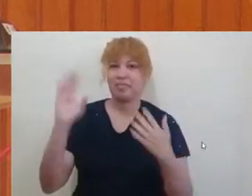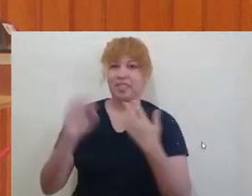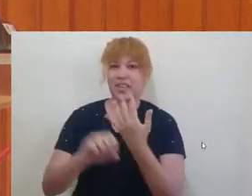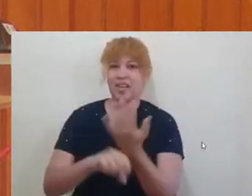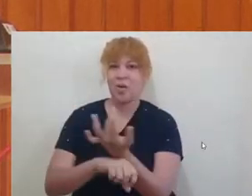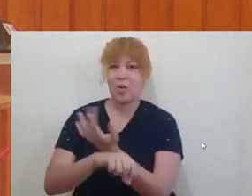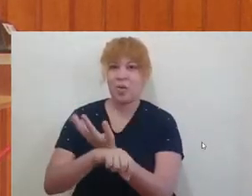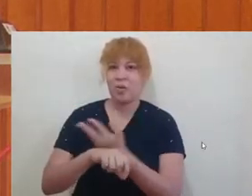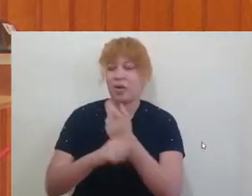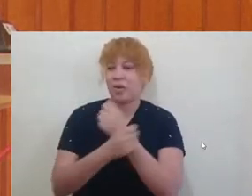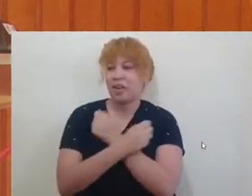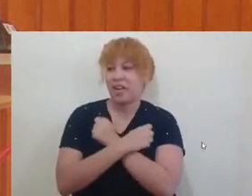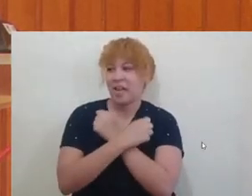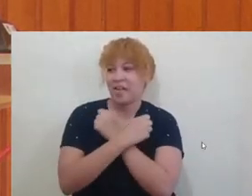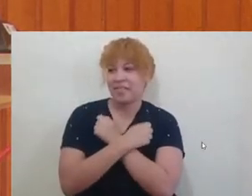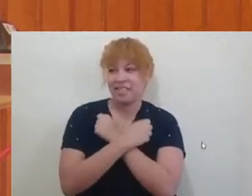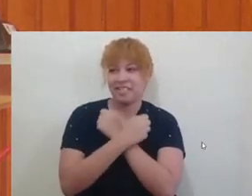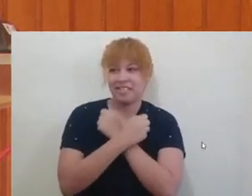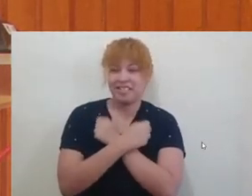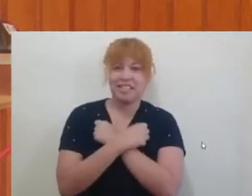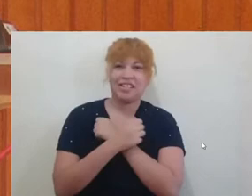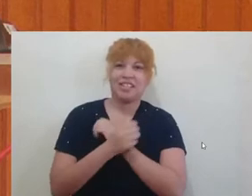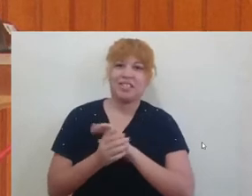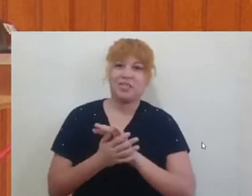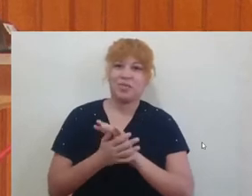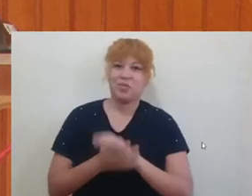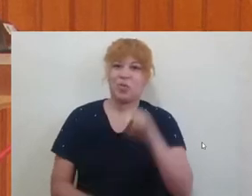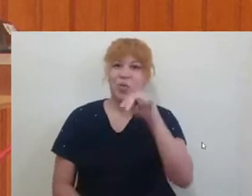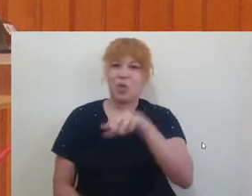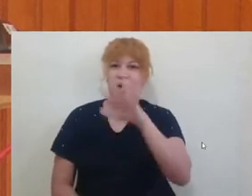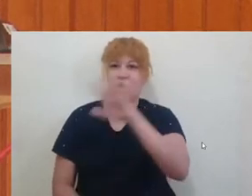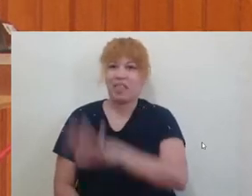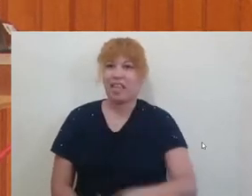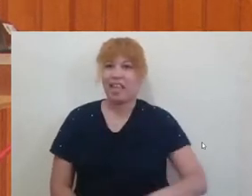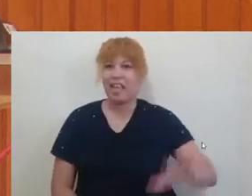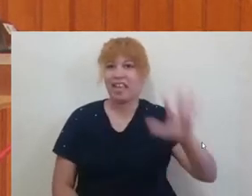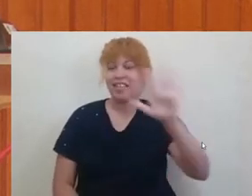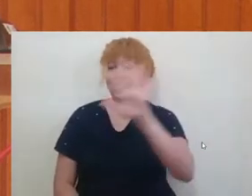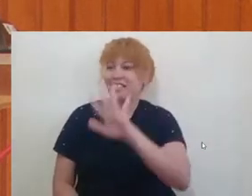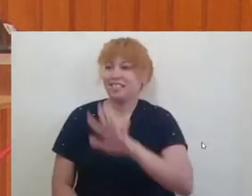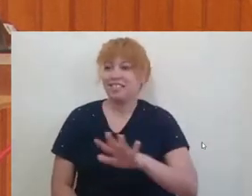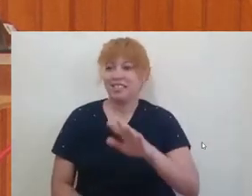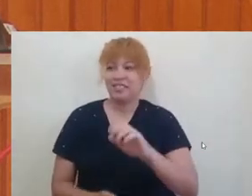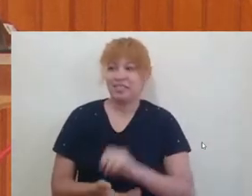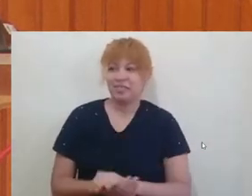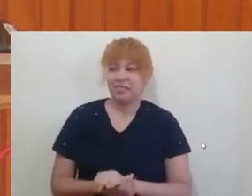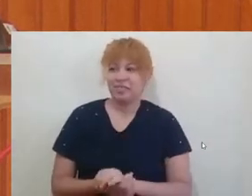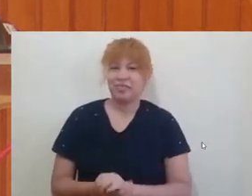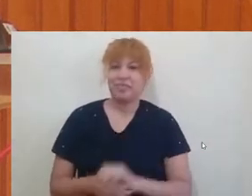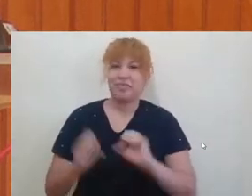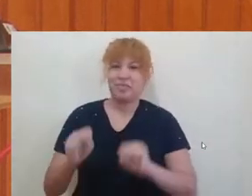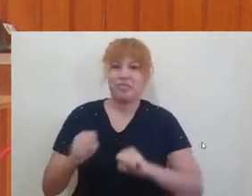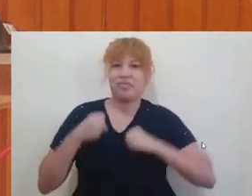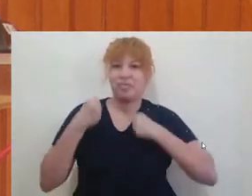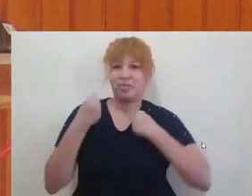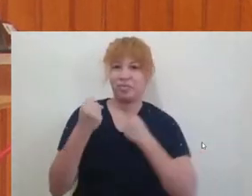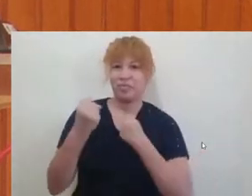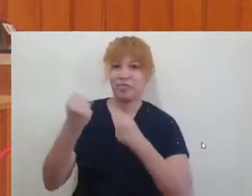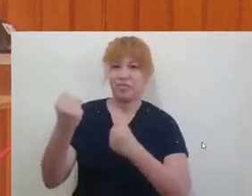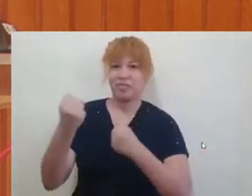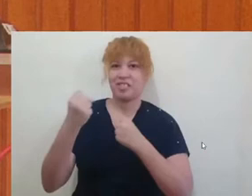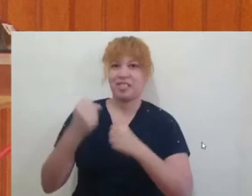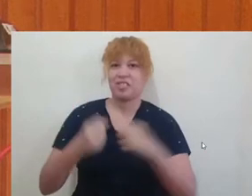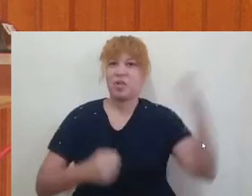o relatório de presença e seguirá à Secretaria-Geral dos Conselhos Superiores para emissão da